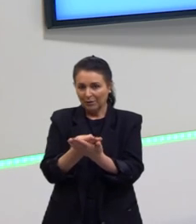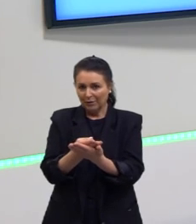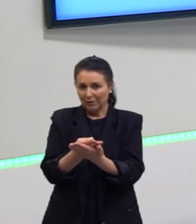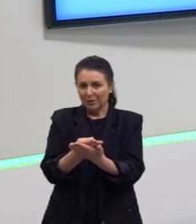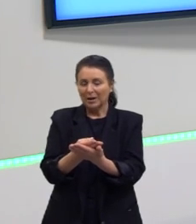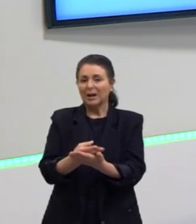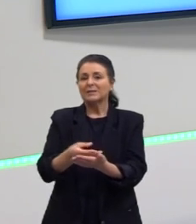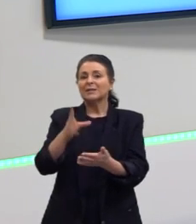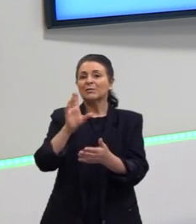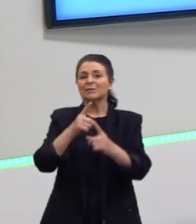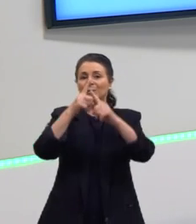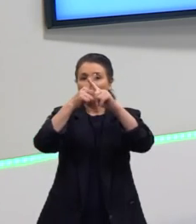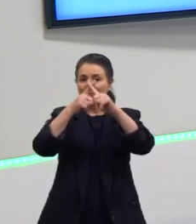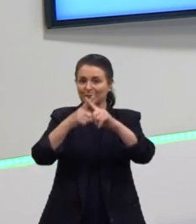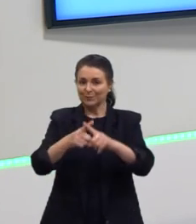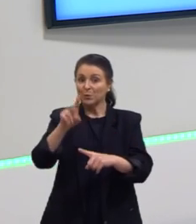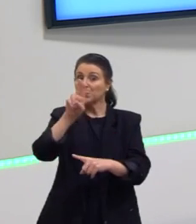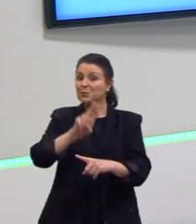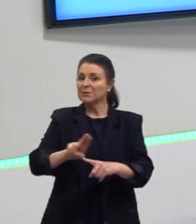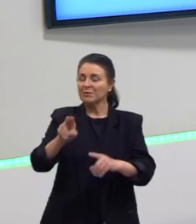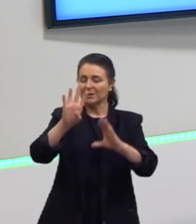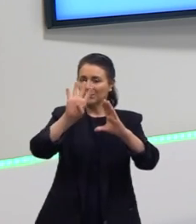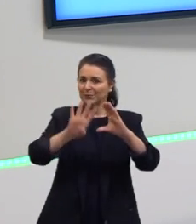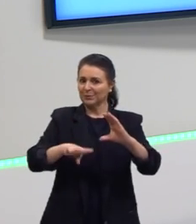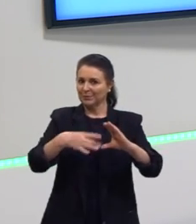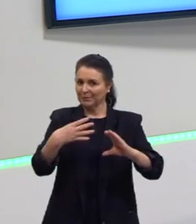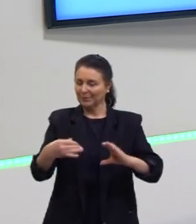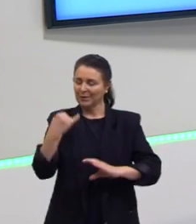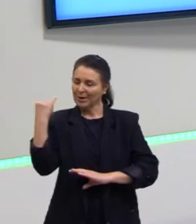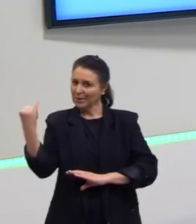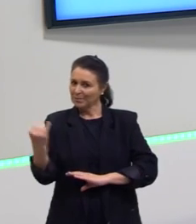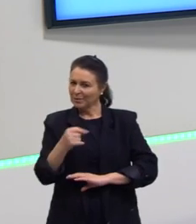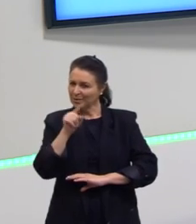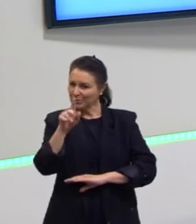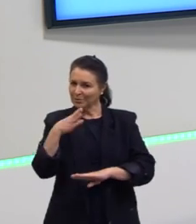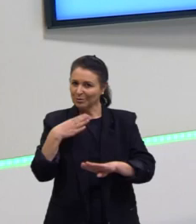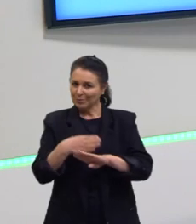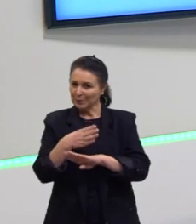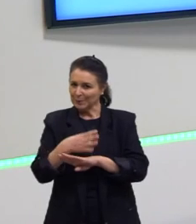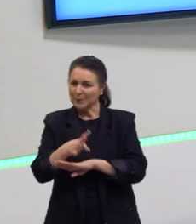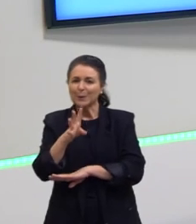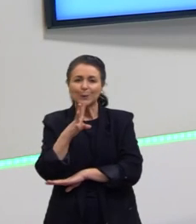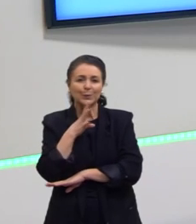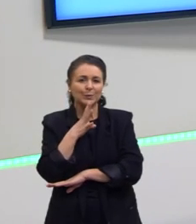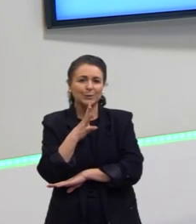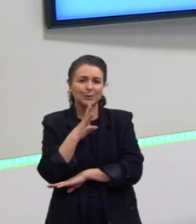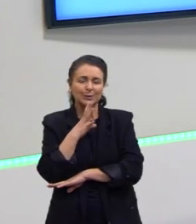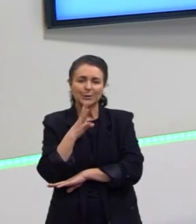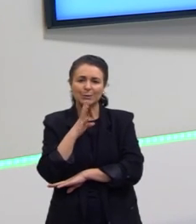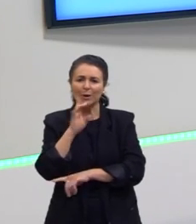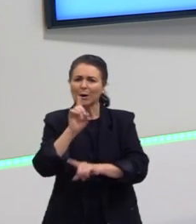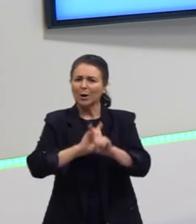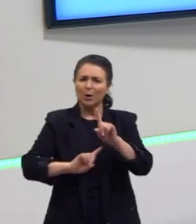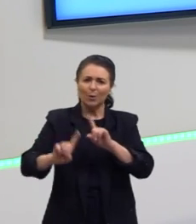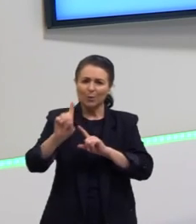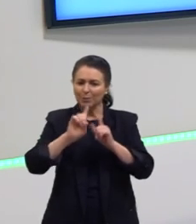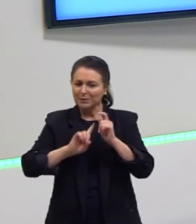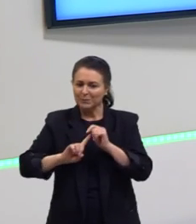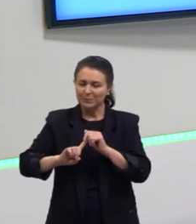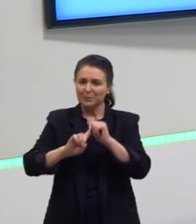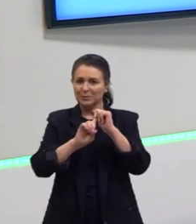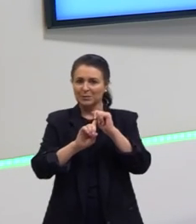as operações com matrizes é muito importante vocês terem o conhecimento né de algumas das principais aí